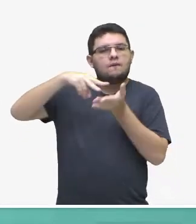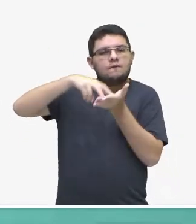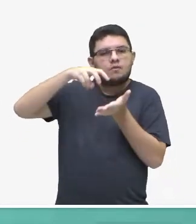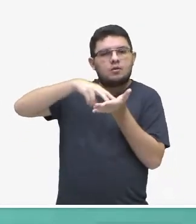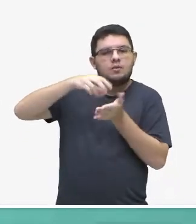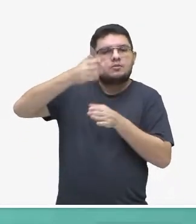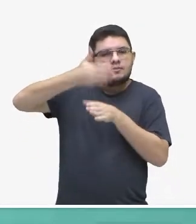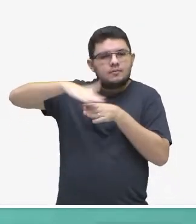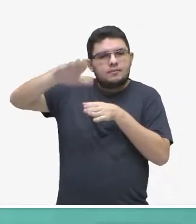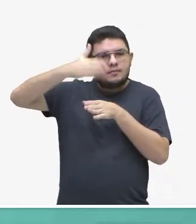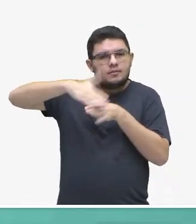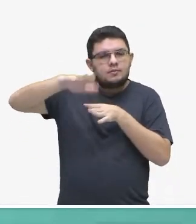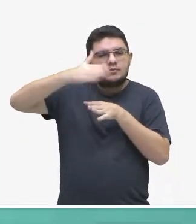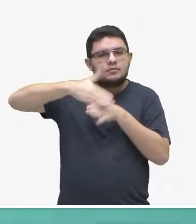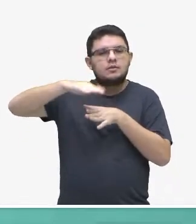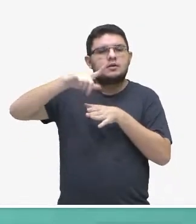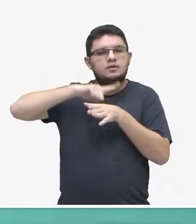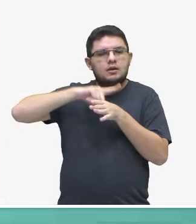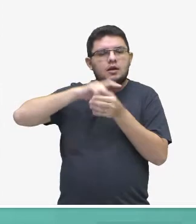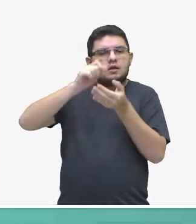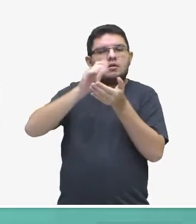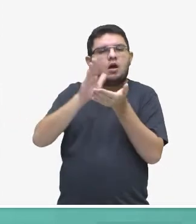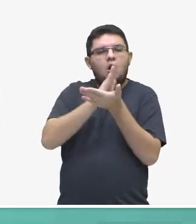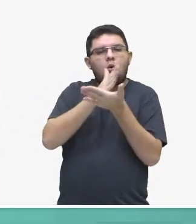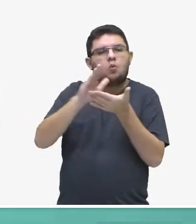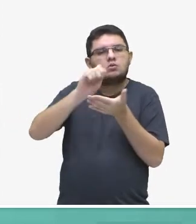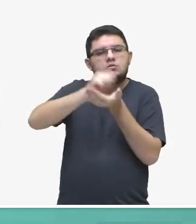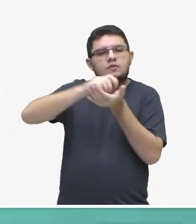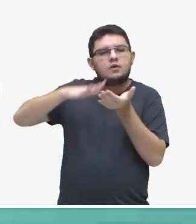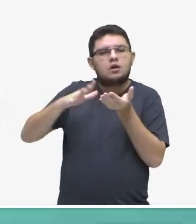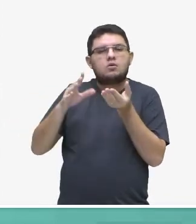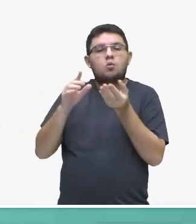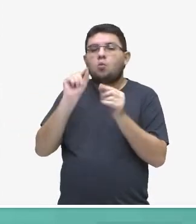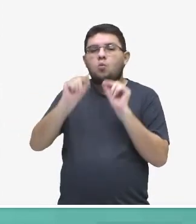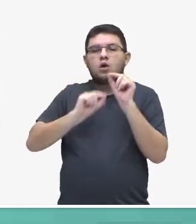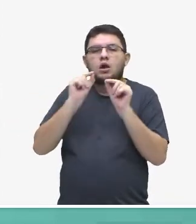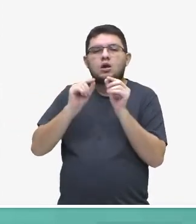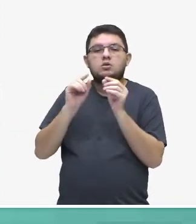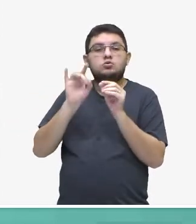interativa, né? Eu vou trazer algumas atividades para a gente preencher a frase com umas dessas